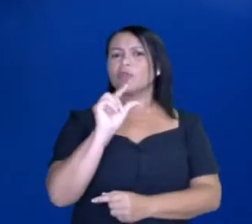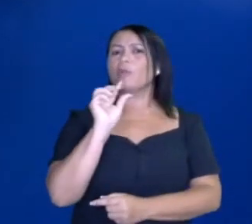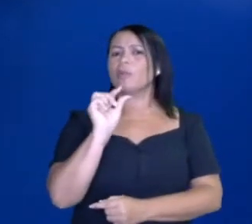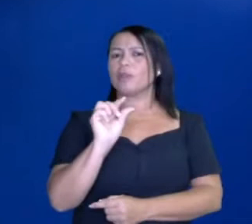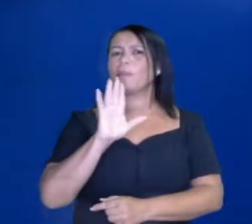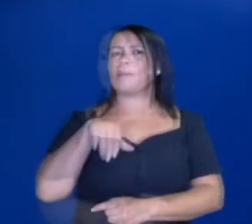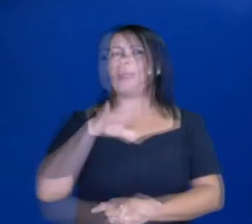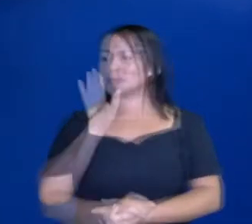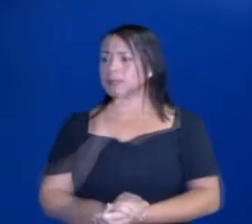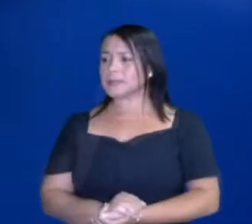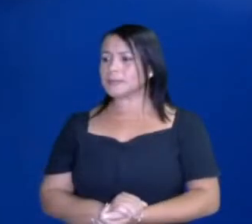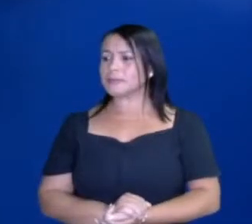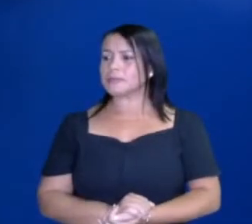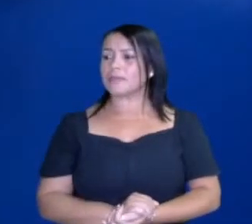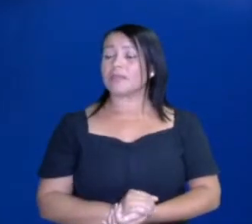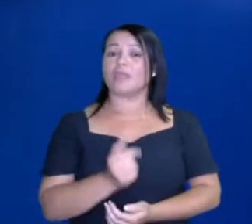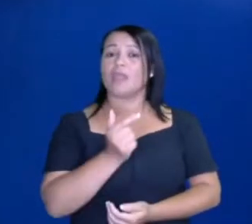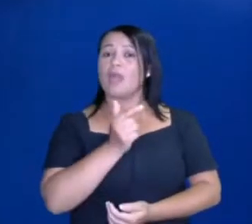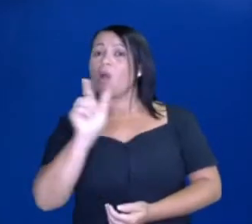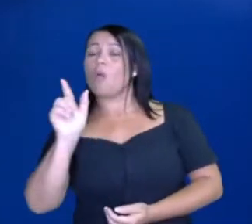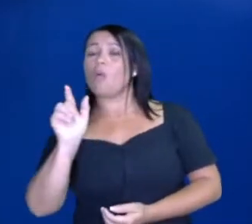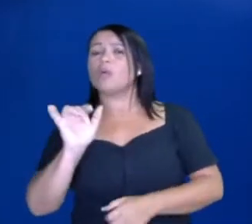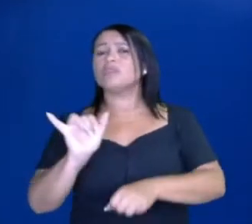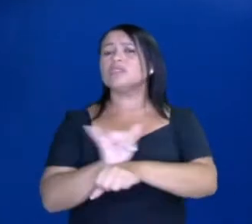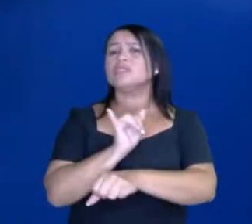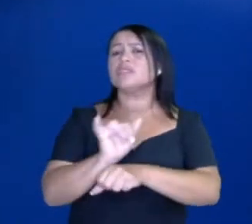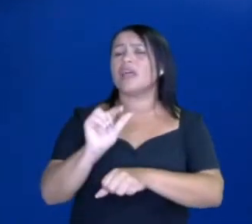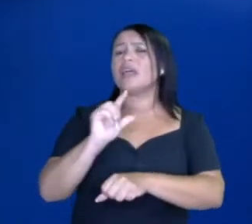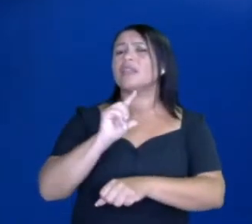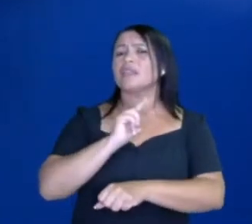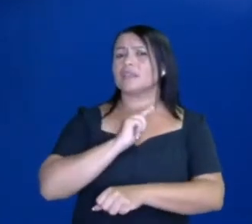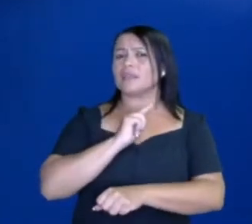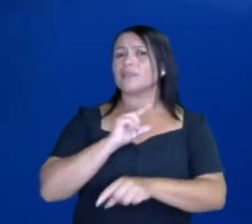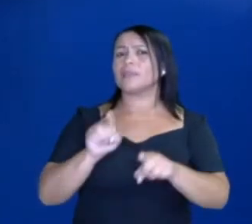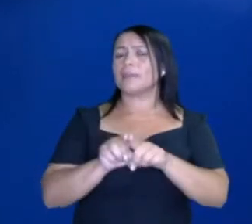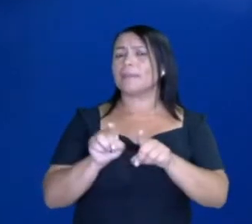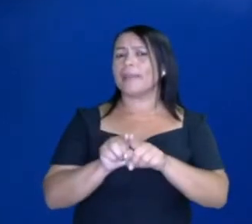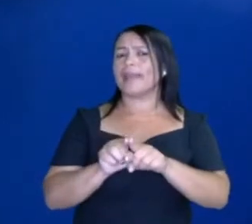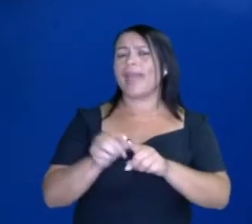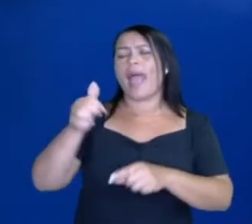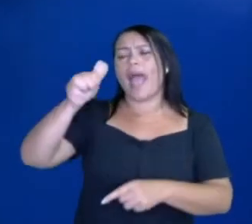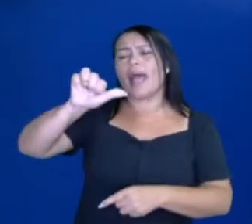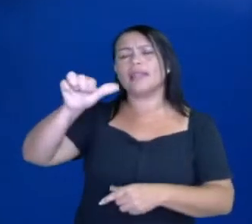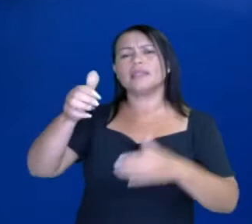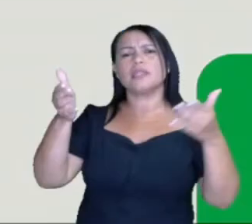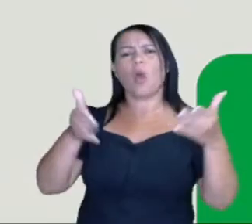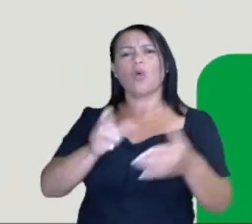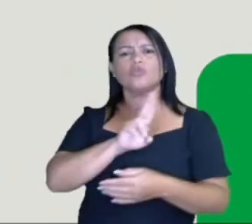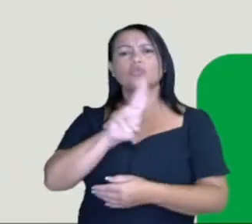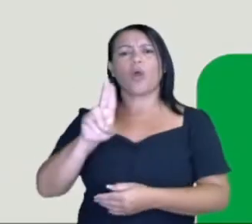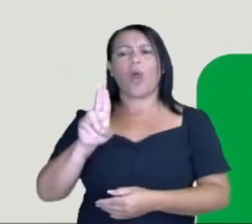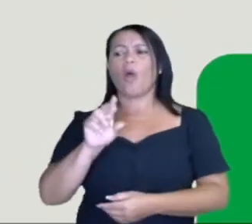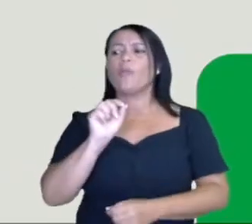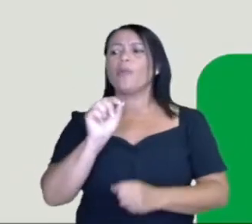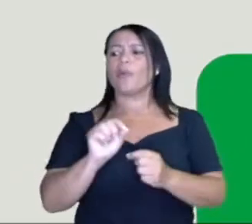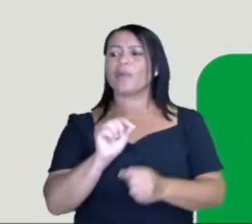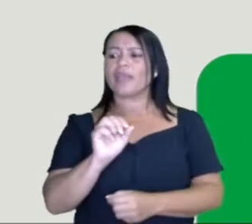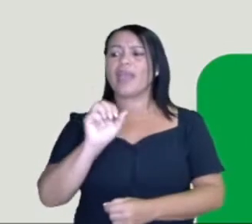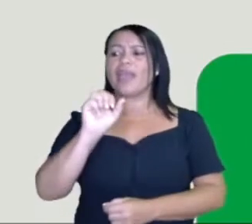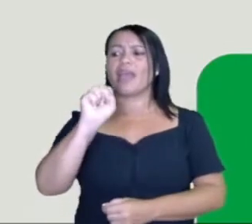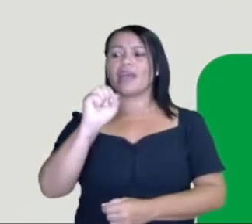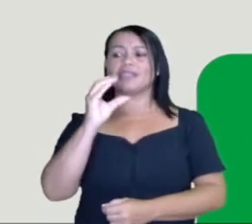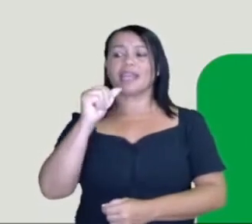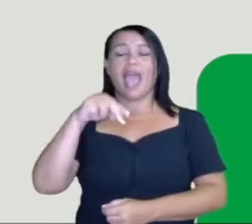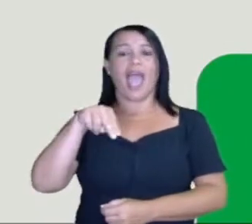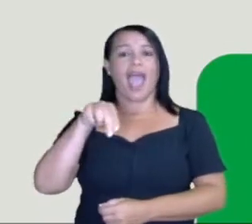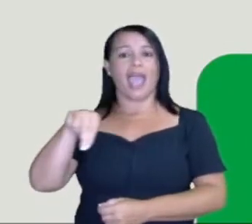cognatos, certo? A outra técnica que vamos analisar hoje se chama scanning.